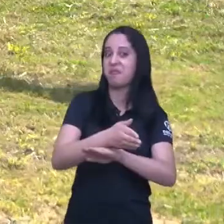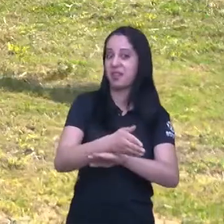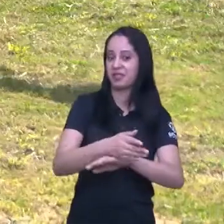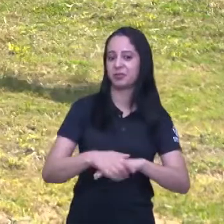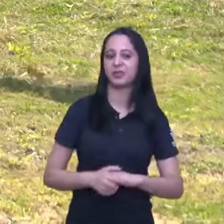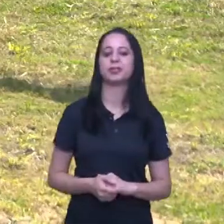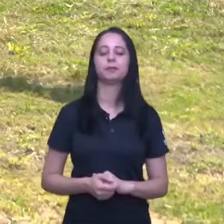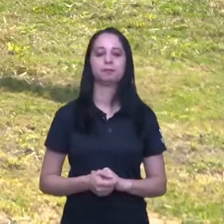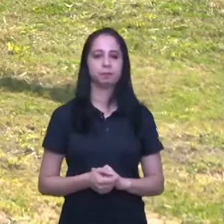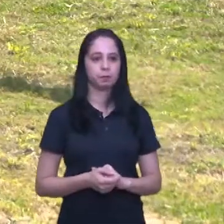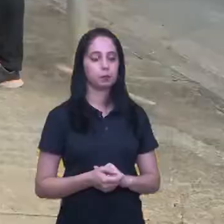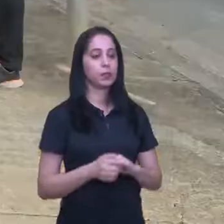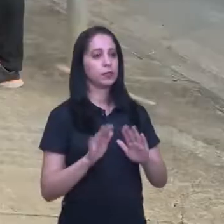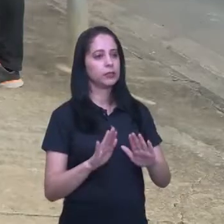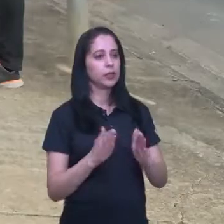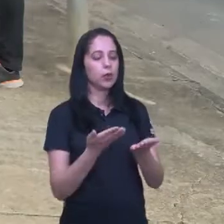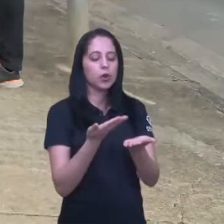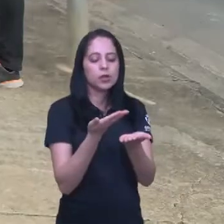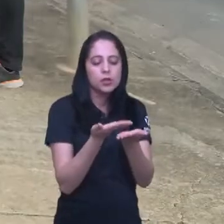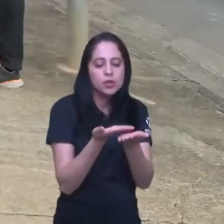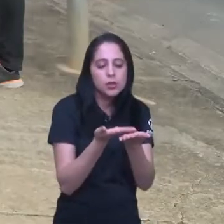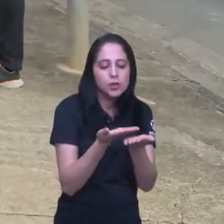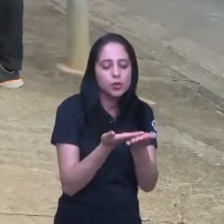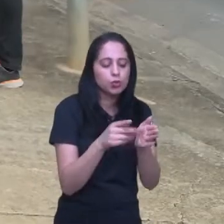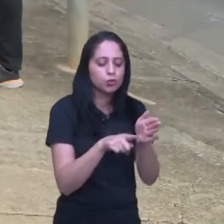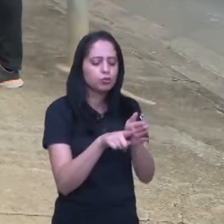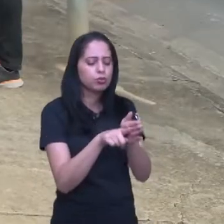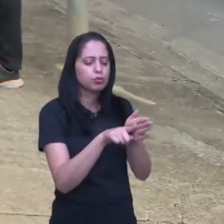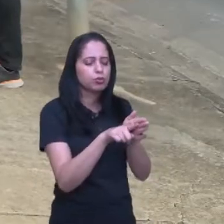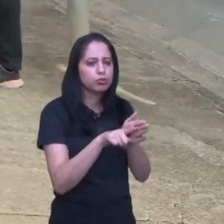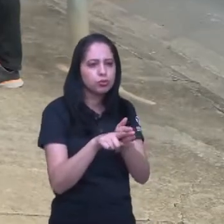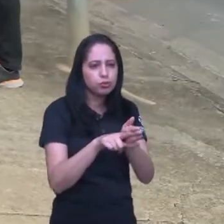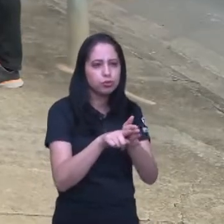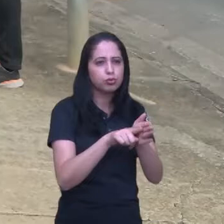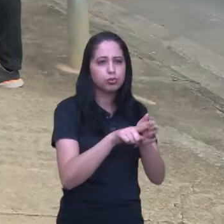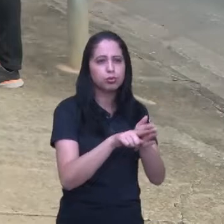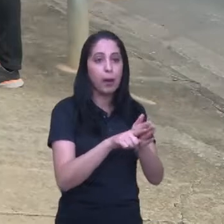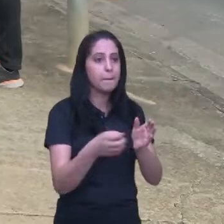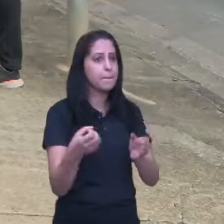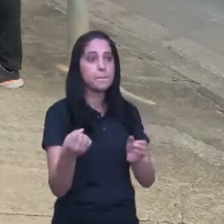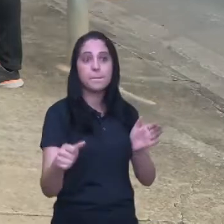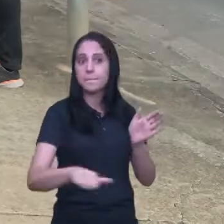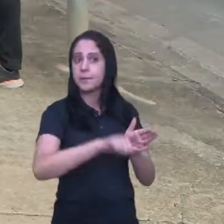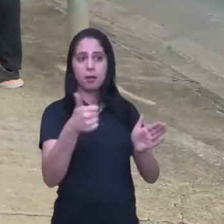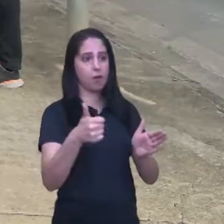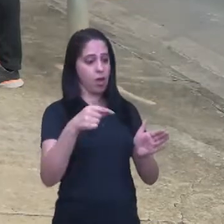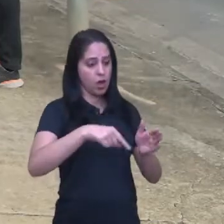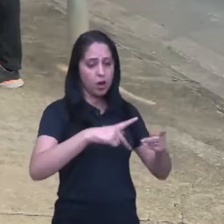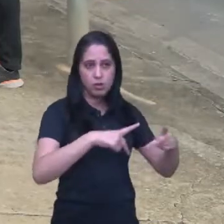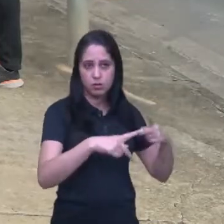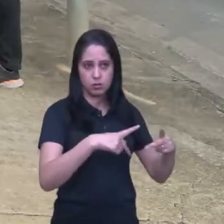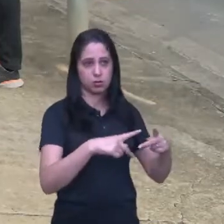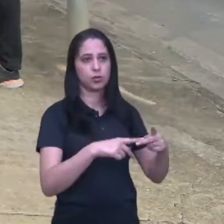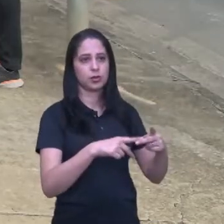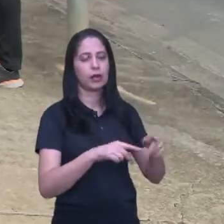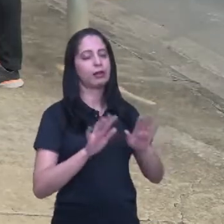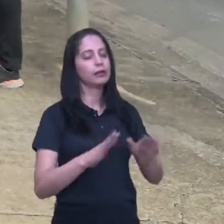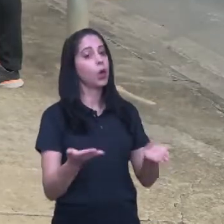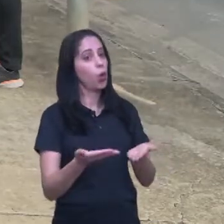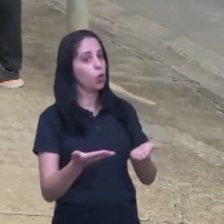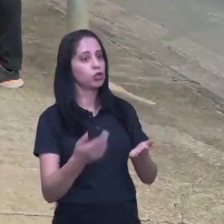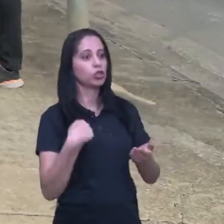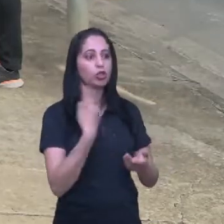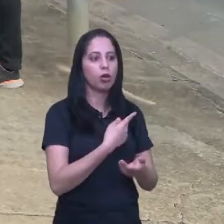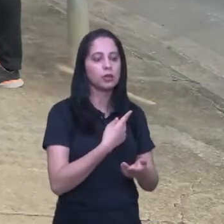foi utilizado durante a ação deste estudo né que foi feito para elaboração do plano de contingência é inédito em São José dos Campos ele foi